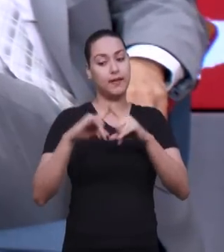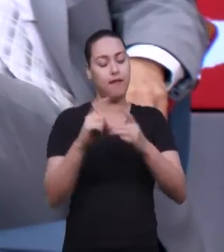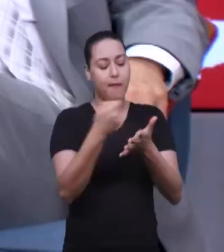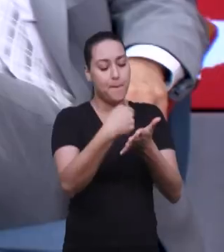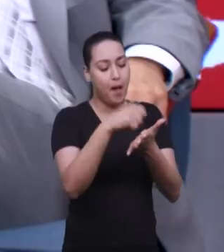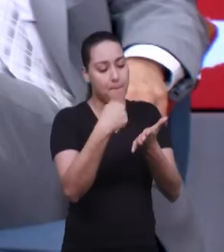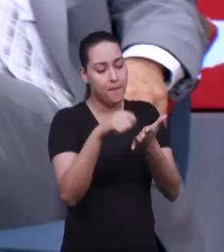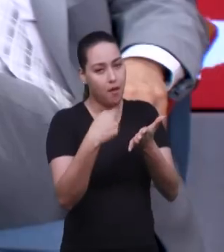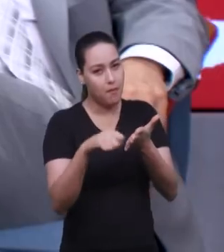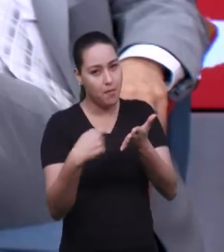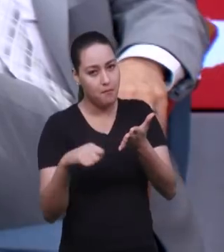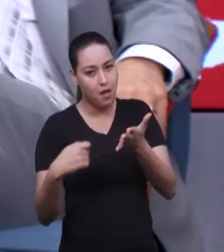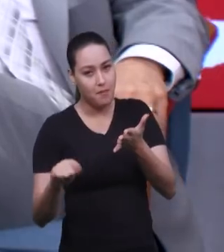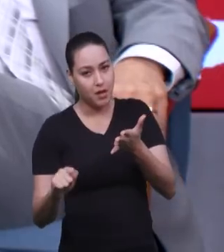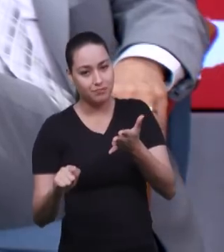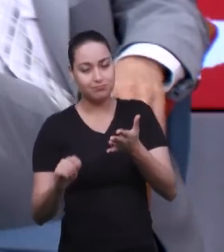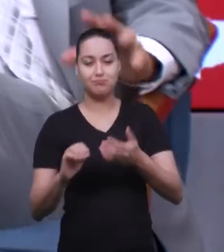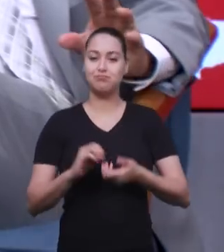igreja.